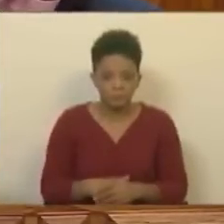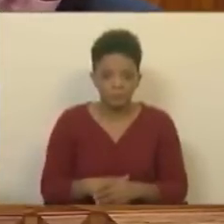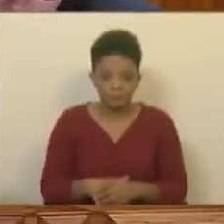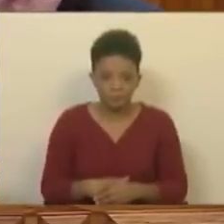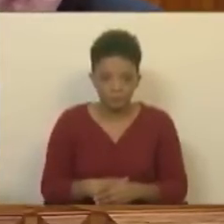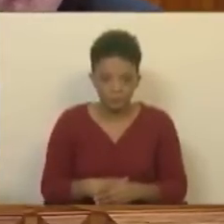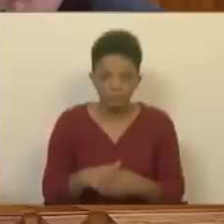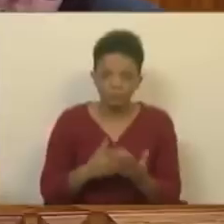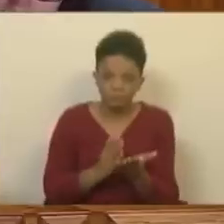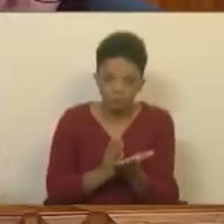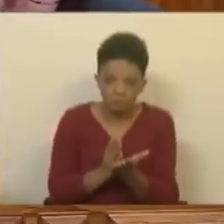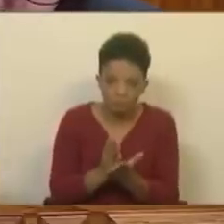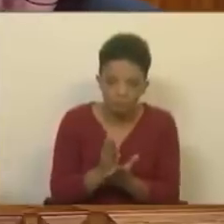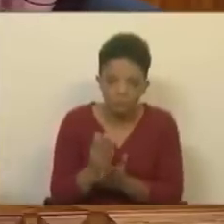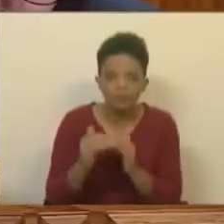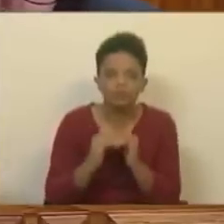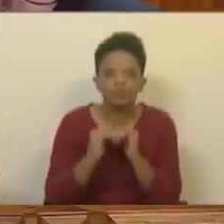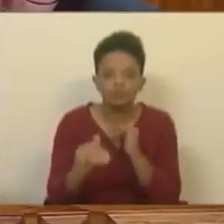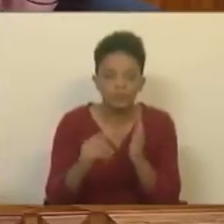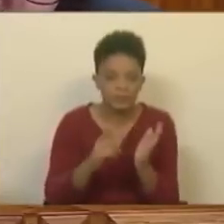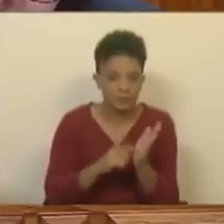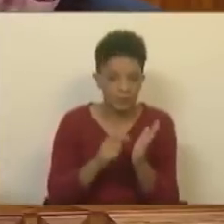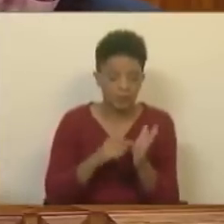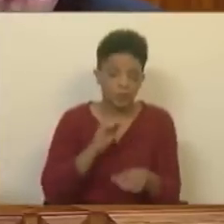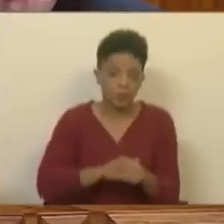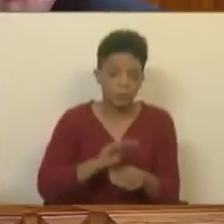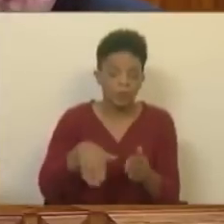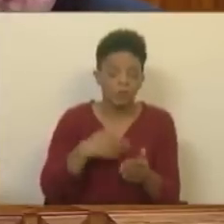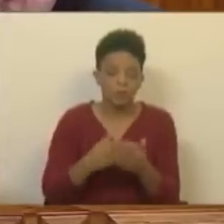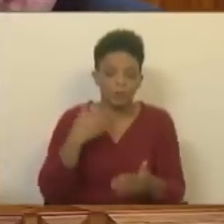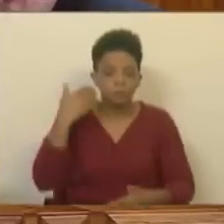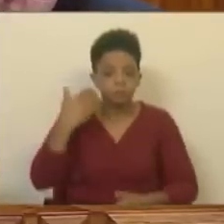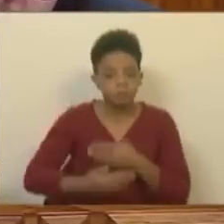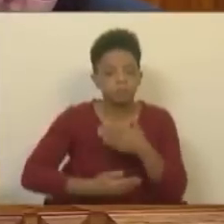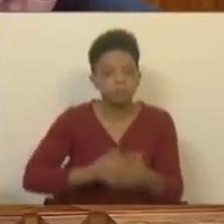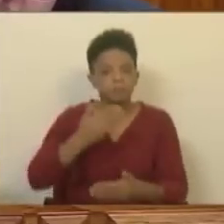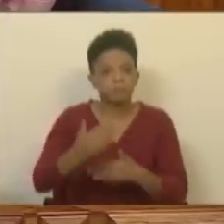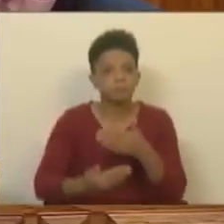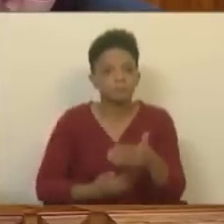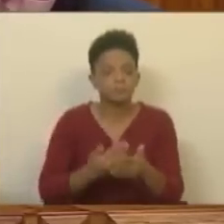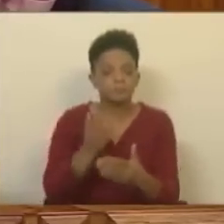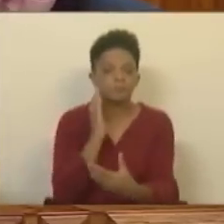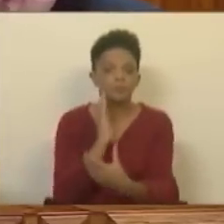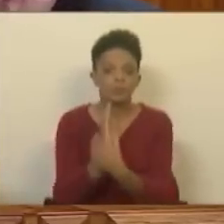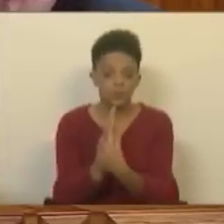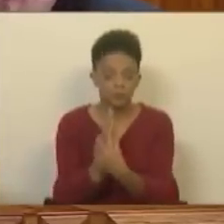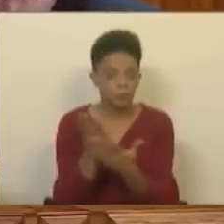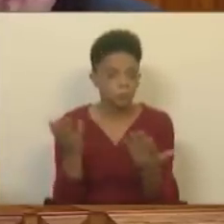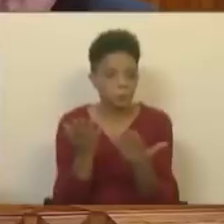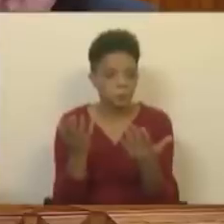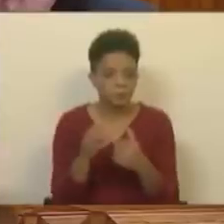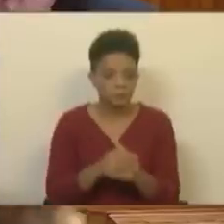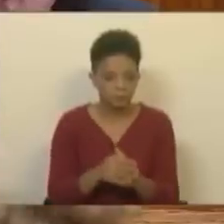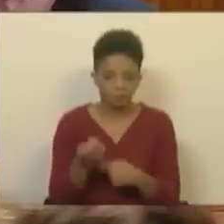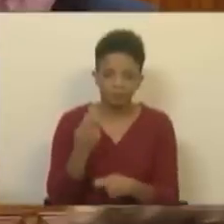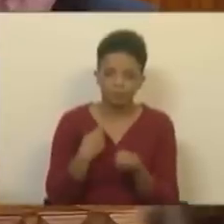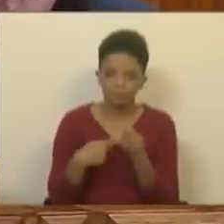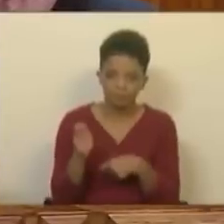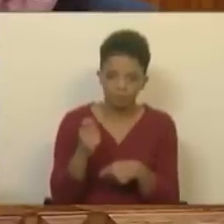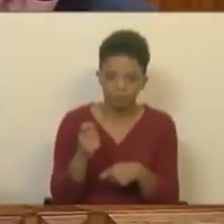que seja mantida a estabilidade necessária para que possa decorrer em bom termo o processo de alienação